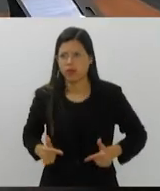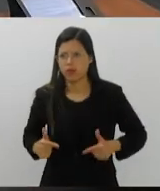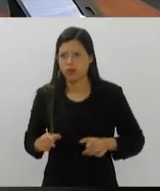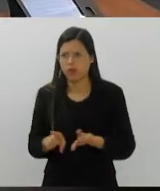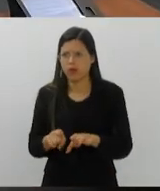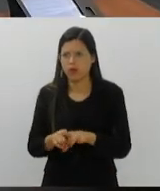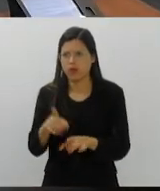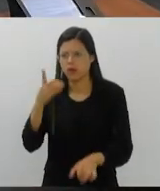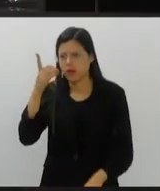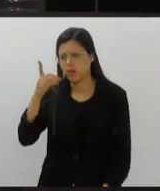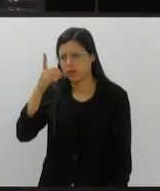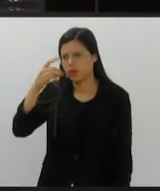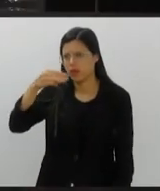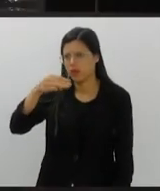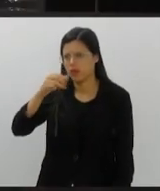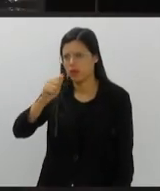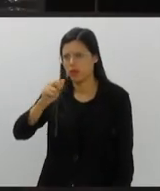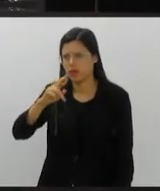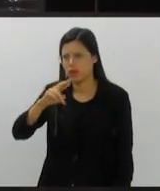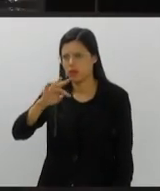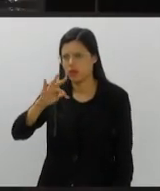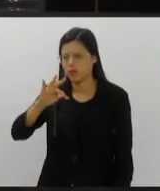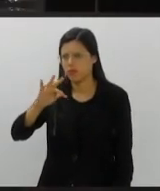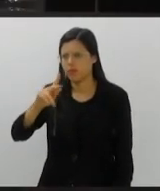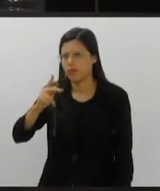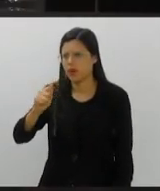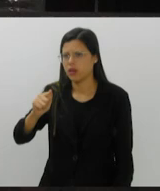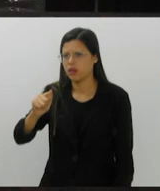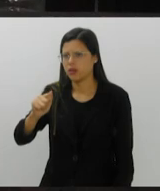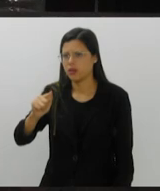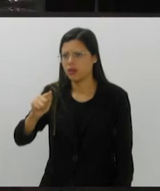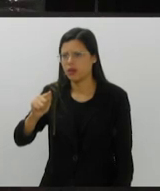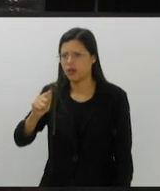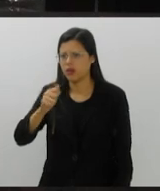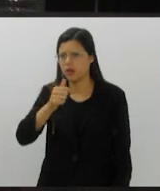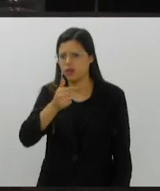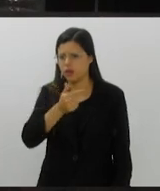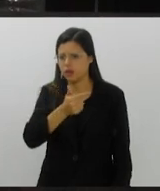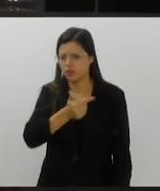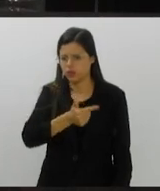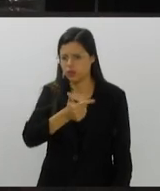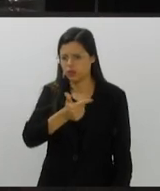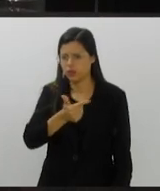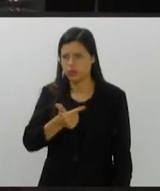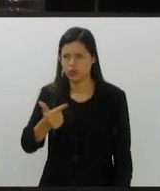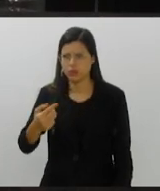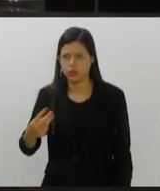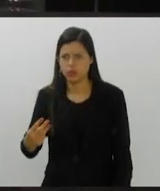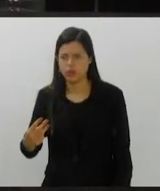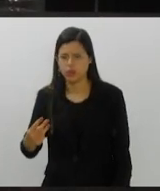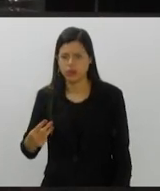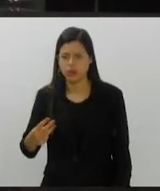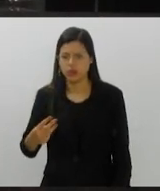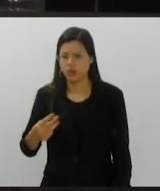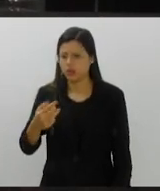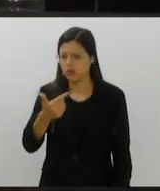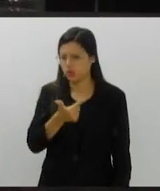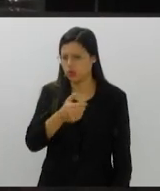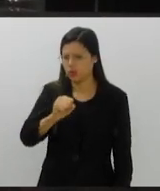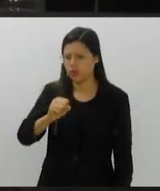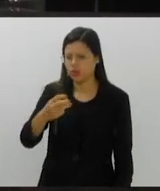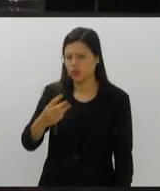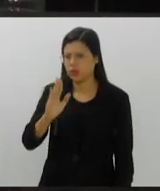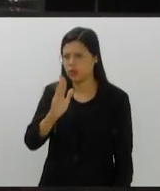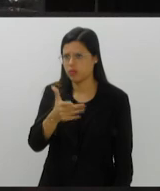Rocha, consignar no 223 de 2019. Indicação legislativa 283 de